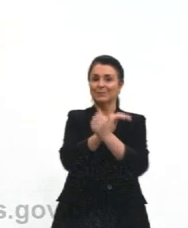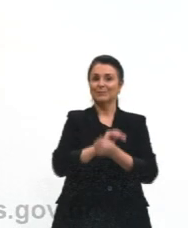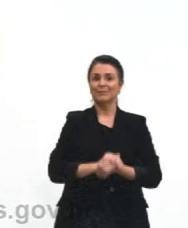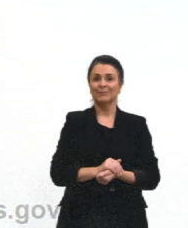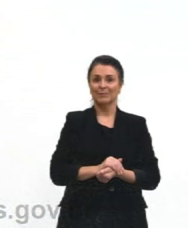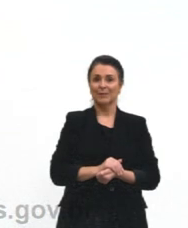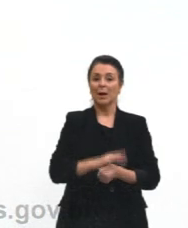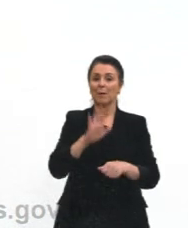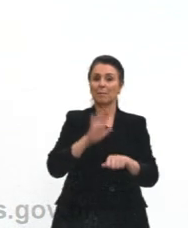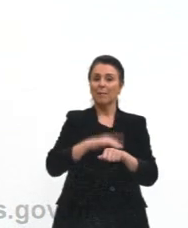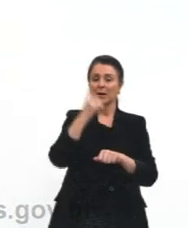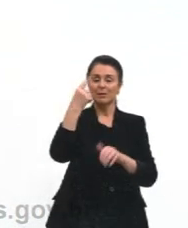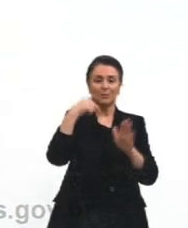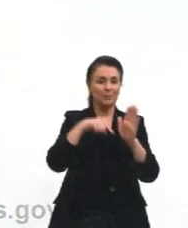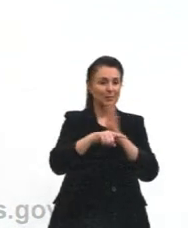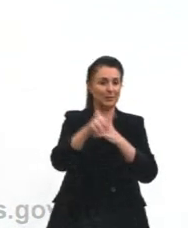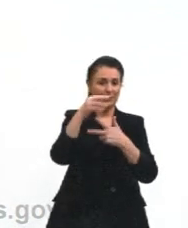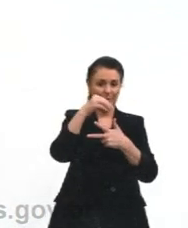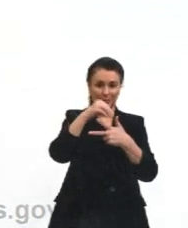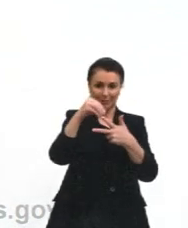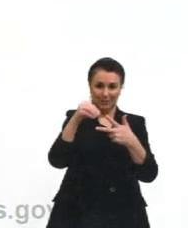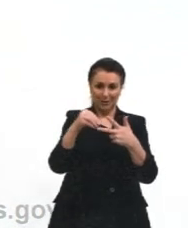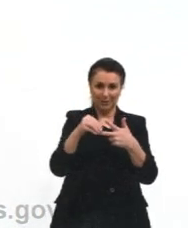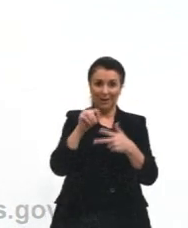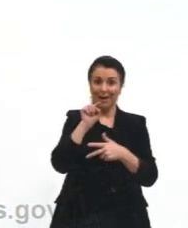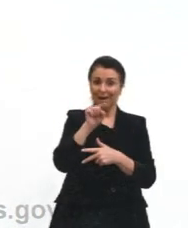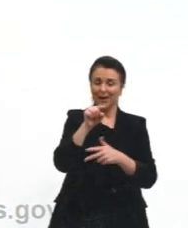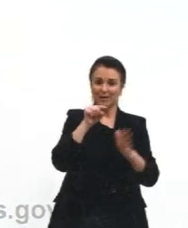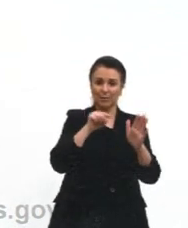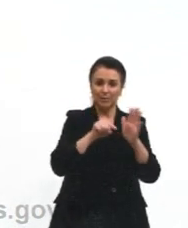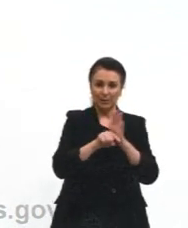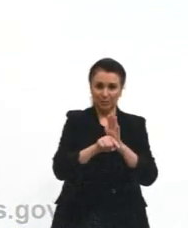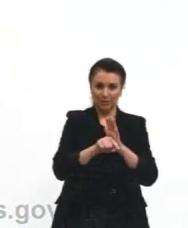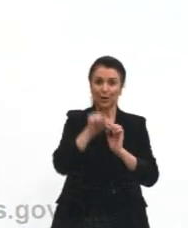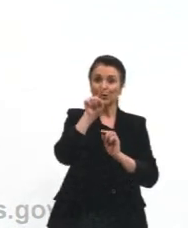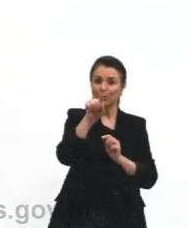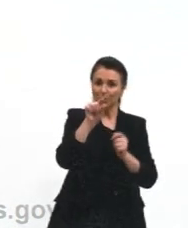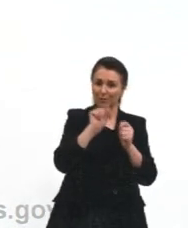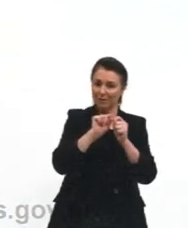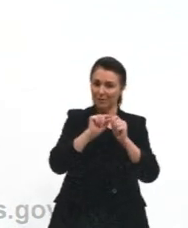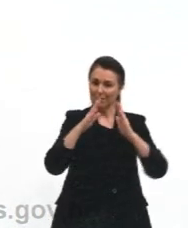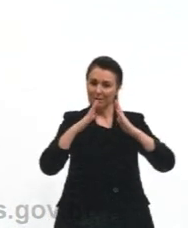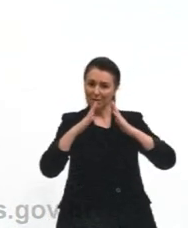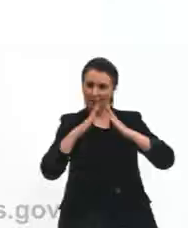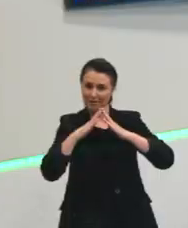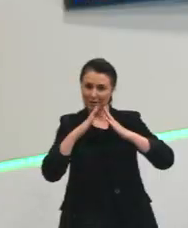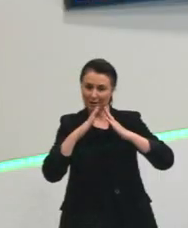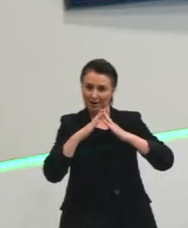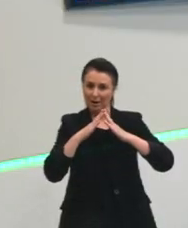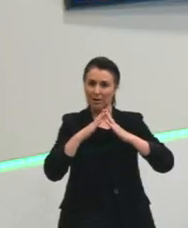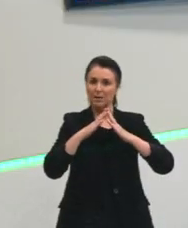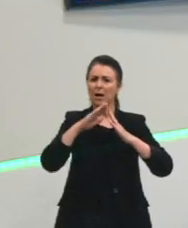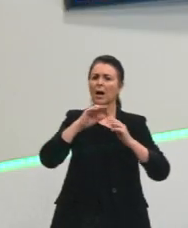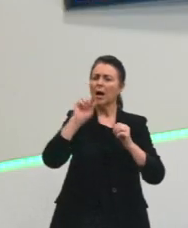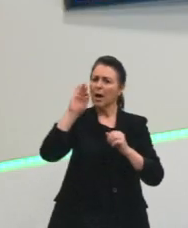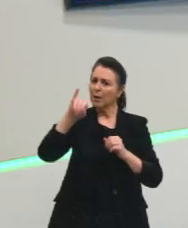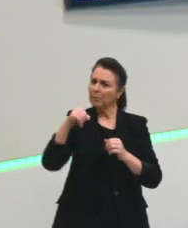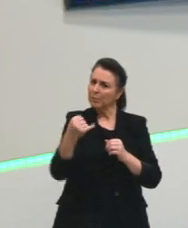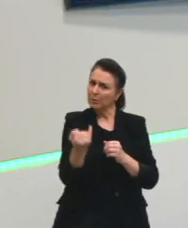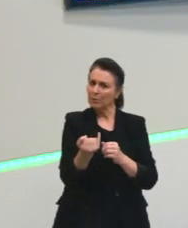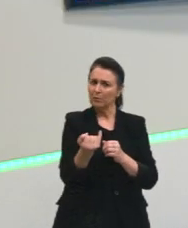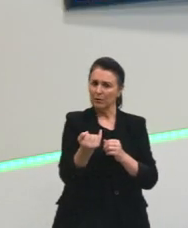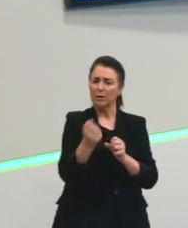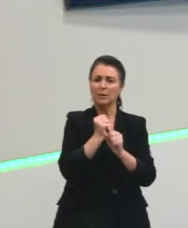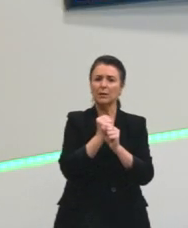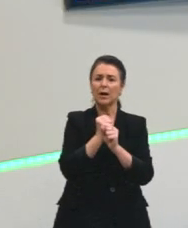aqui eu trouxe outra questão tá essa questão Eu sugiro que vocês façam em casa quem tiver oportunidade é questão 95